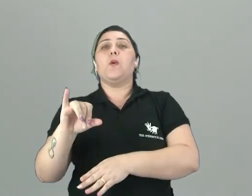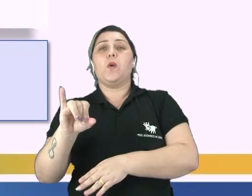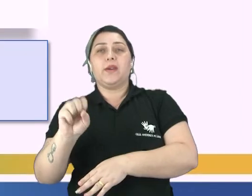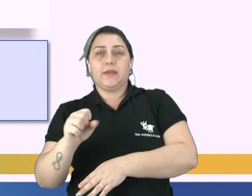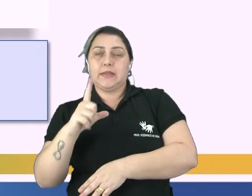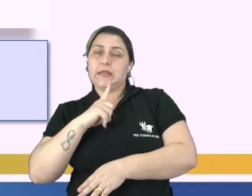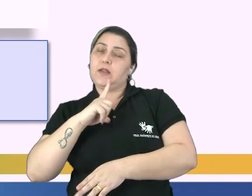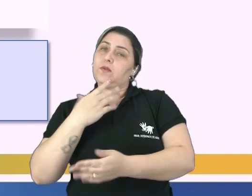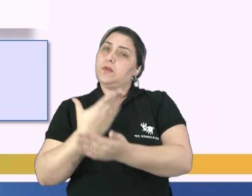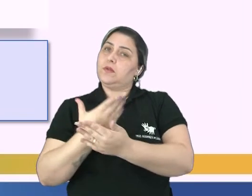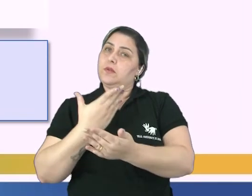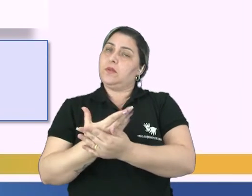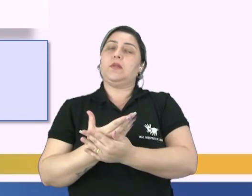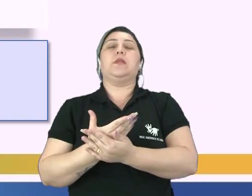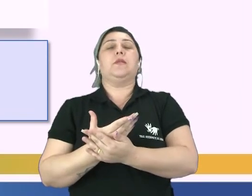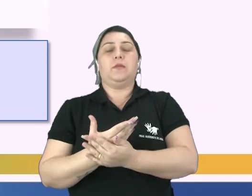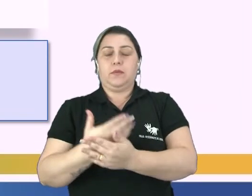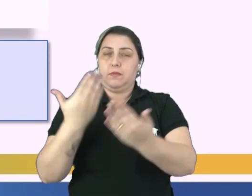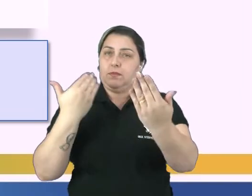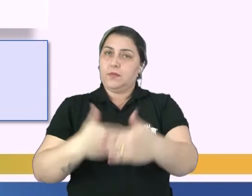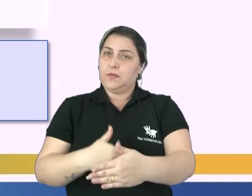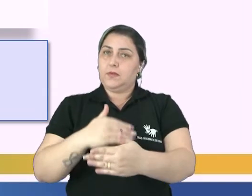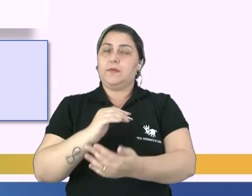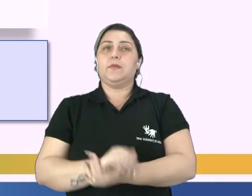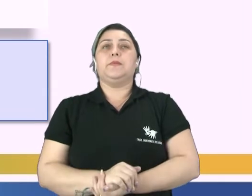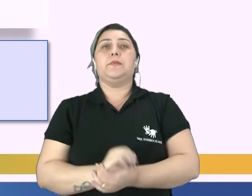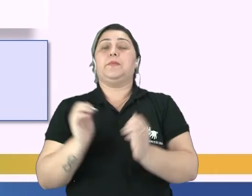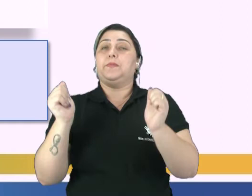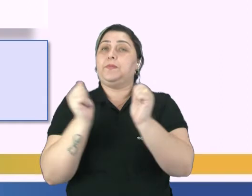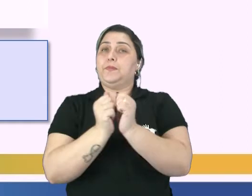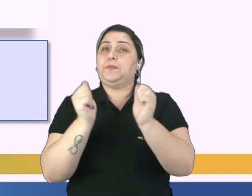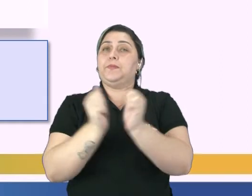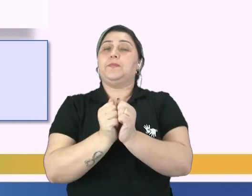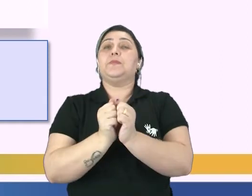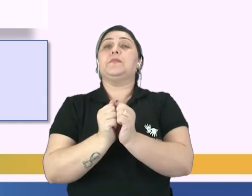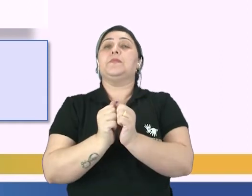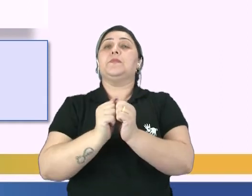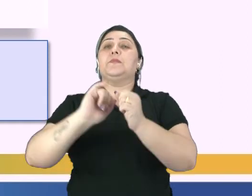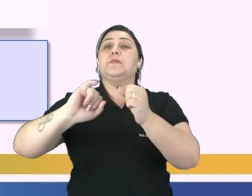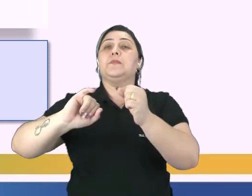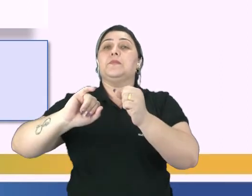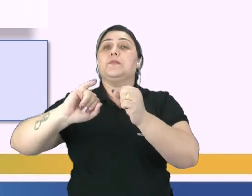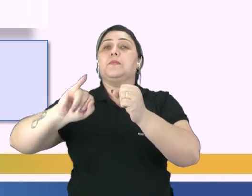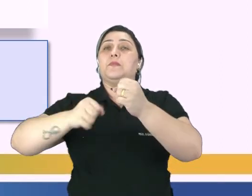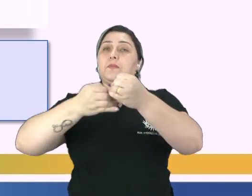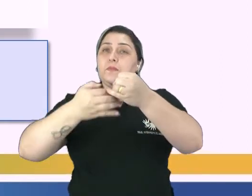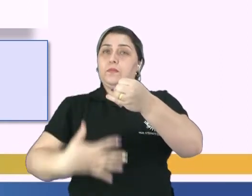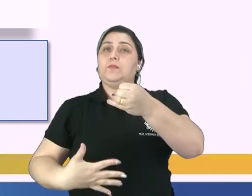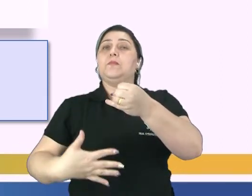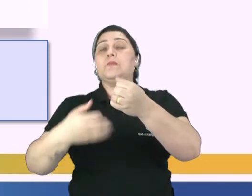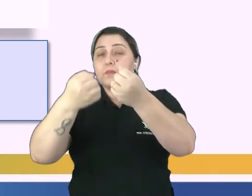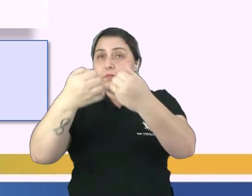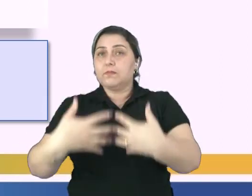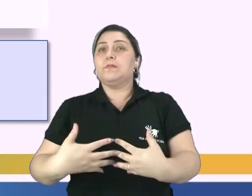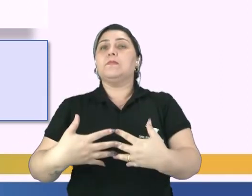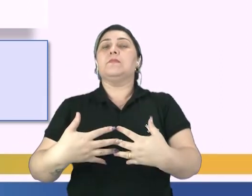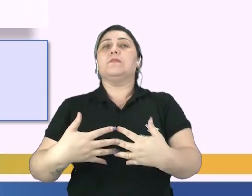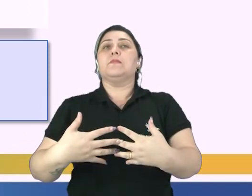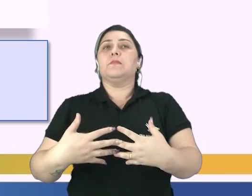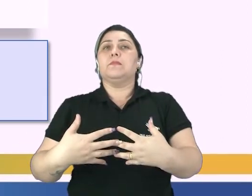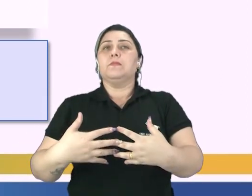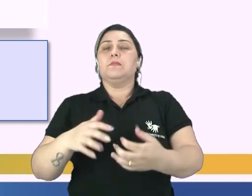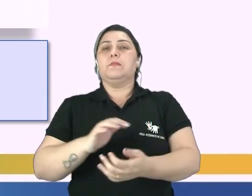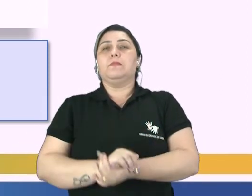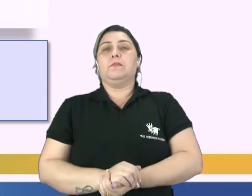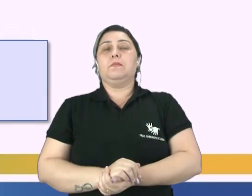que estudar para a prova. Então, esse porquê junto, ele é uma justificativa, uma explicação. Ele equivale